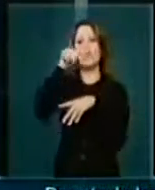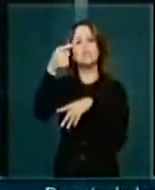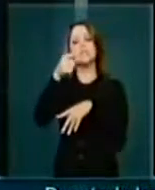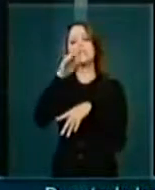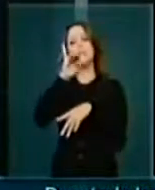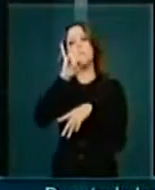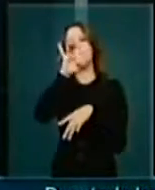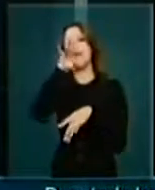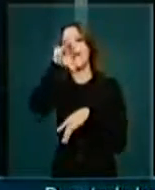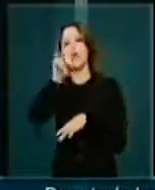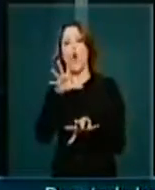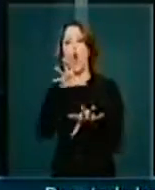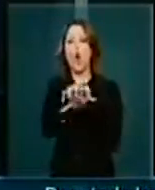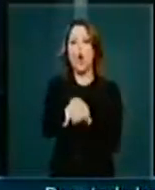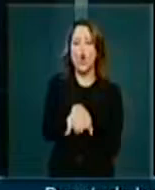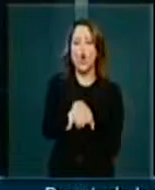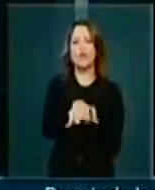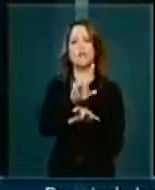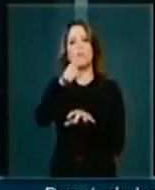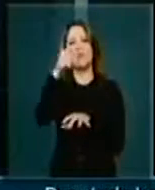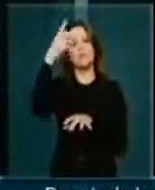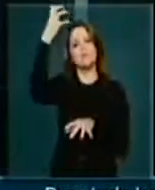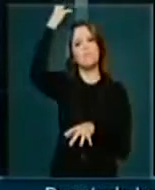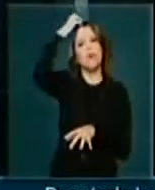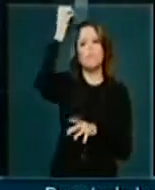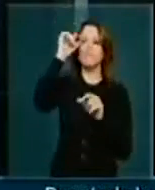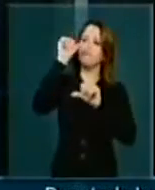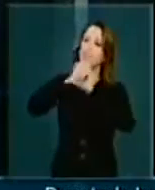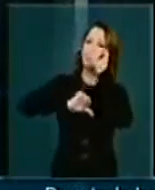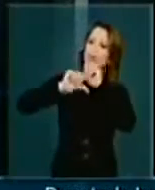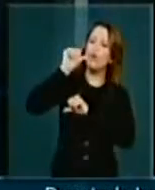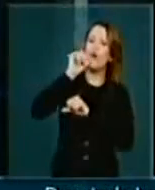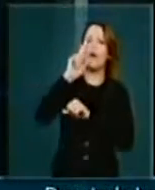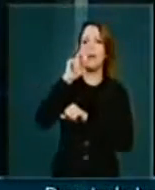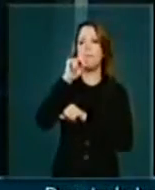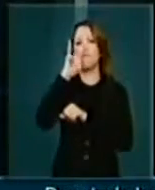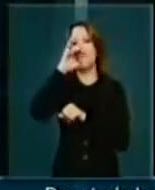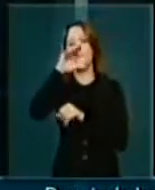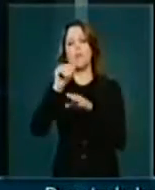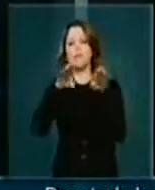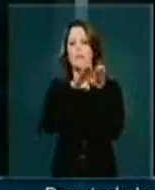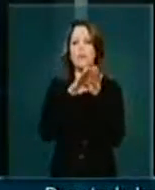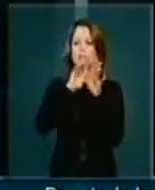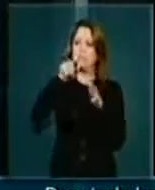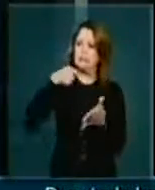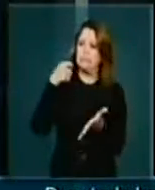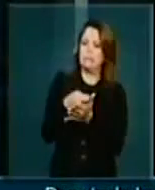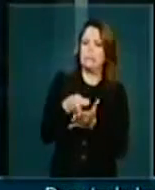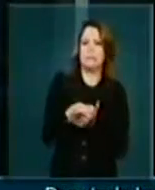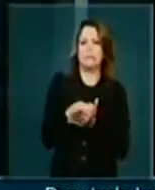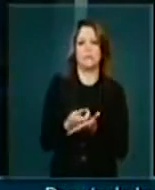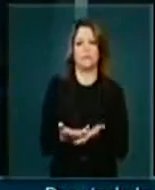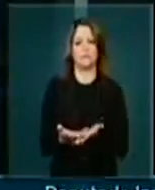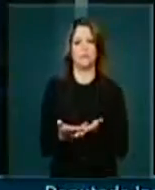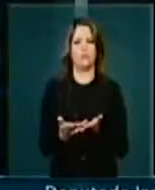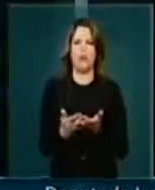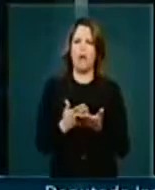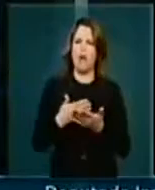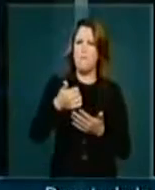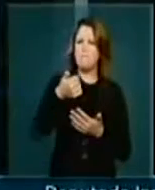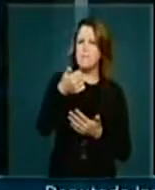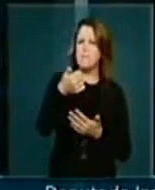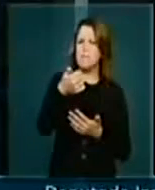república. Como república, vivemos períodos alternados, democráticos e ditatoriais. Na década